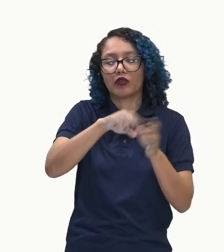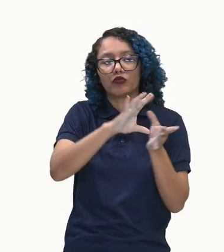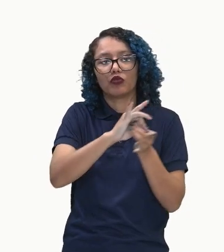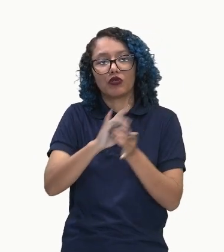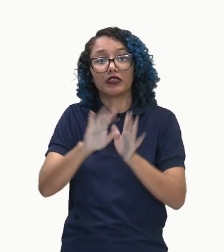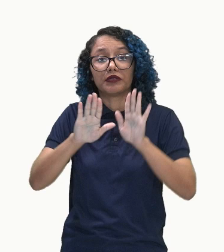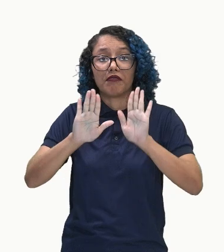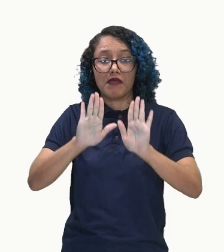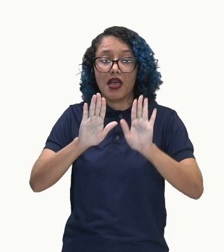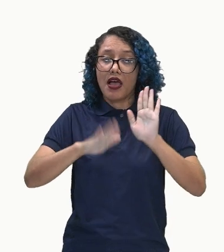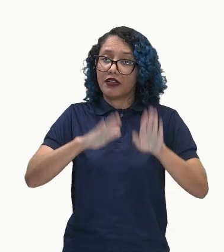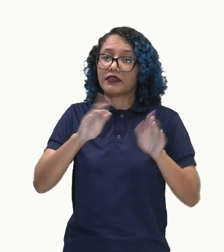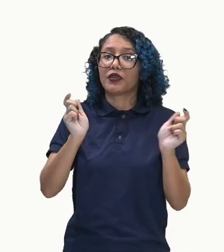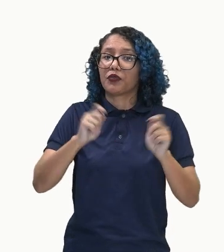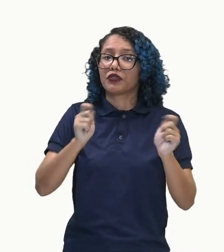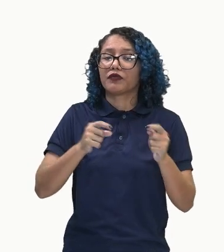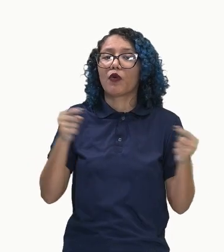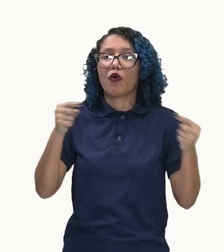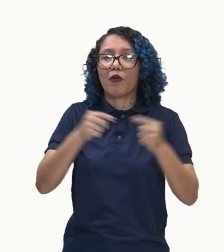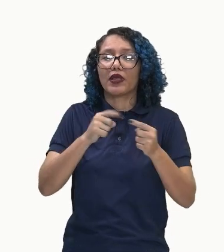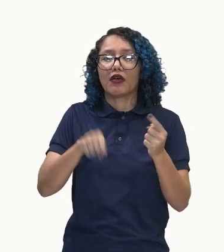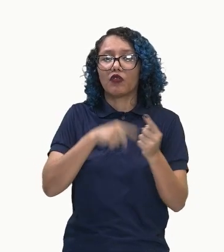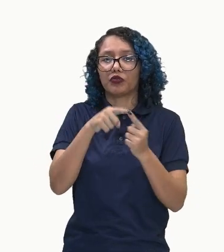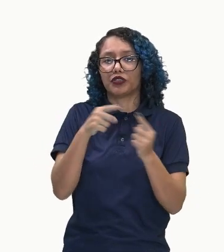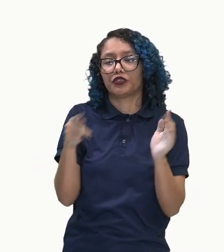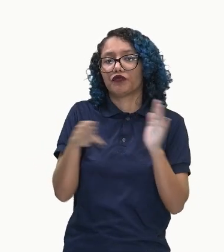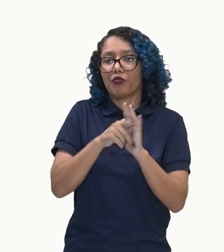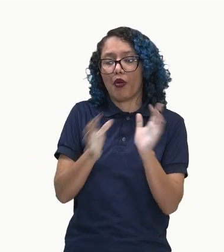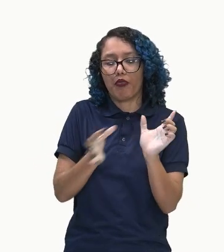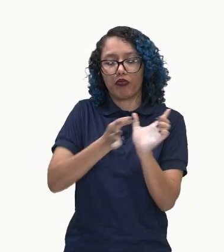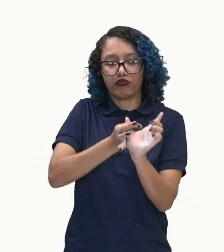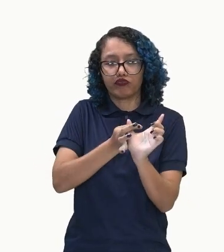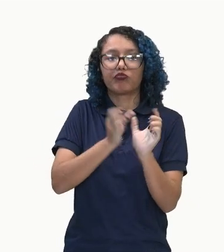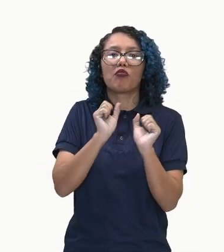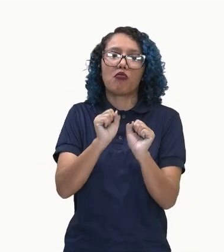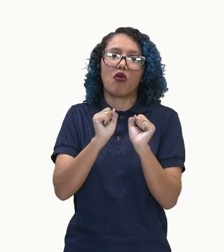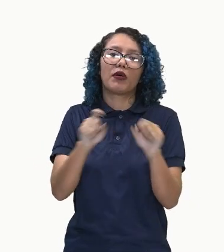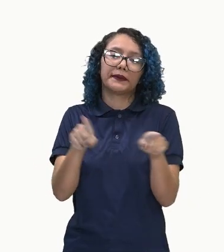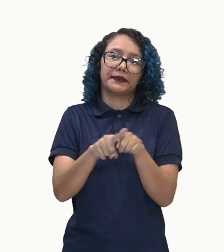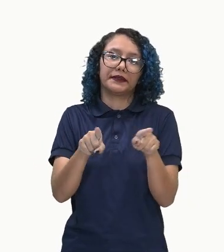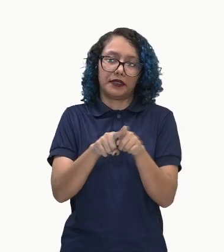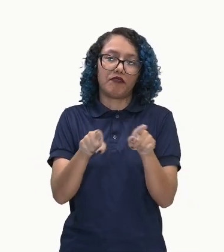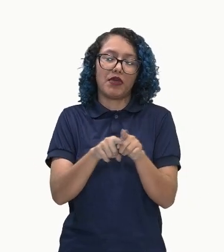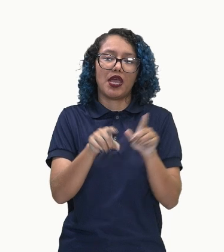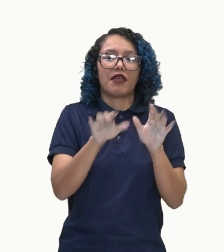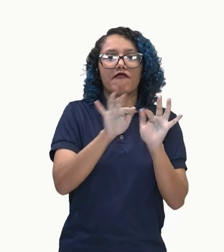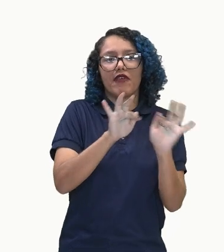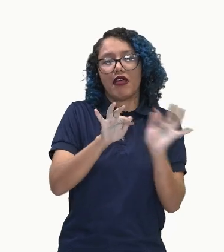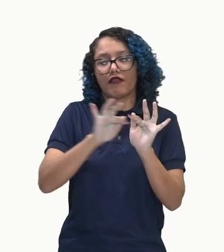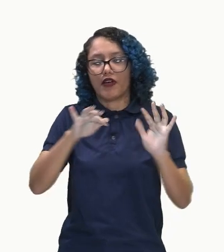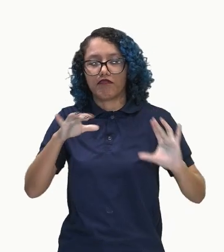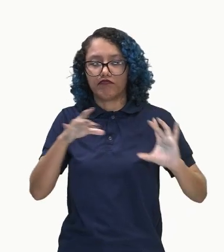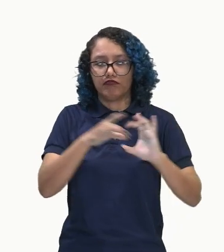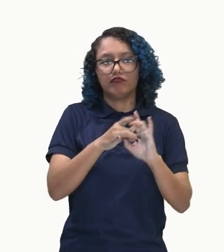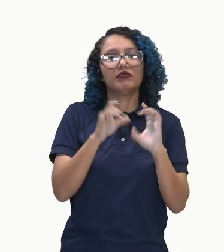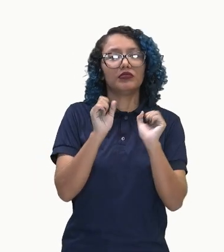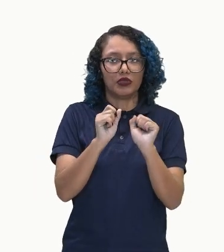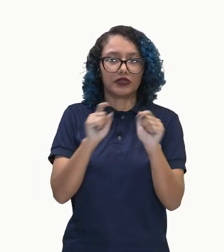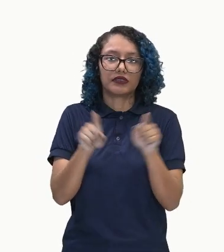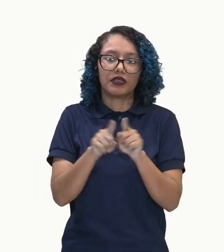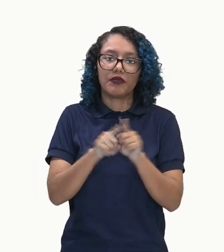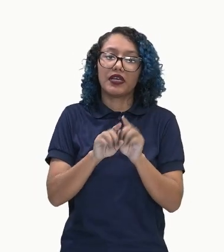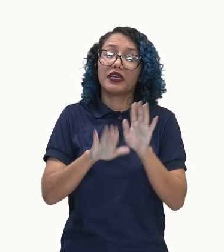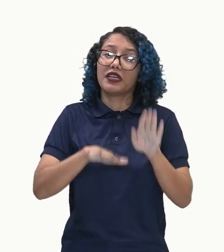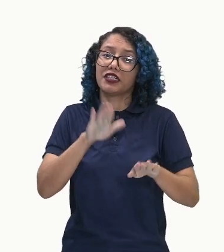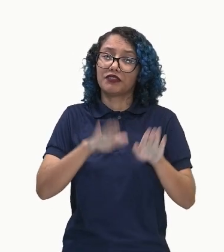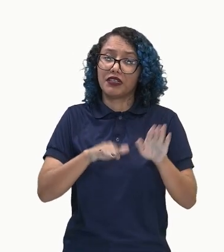vezes, eles também podem ser palavras que conectam, ou seja, funcionando como linking words. E, em alguns casos,